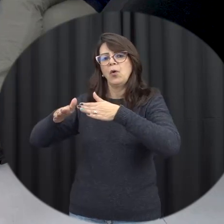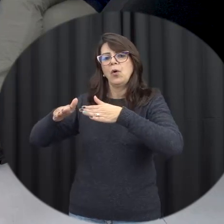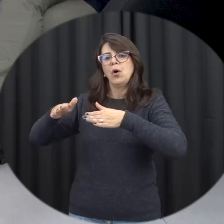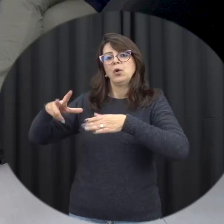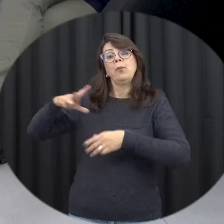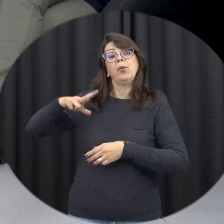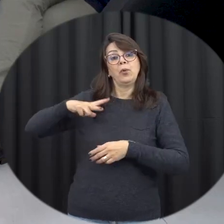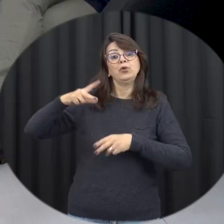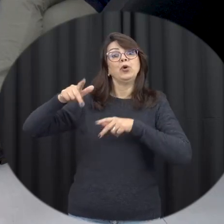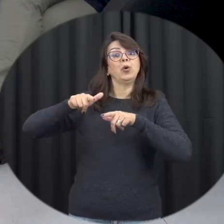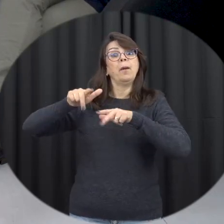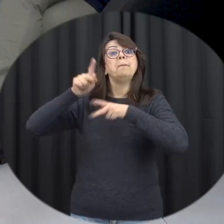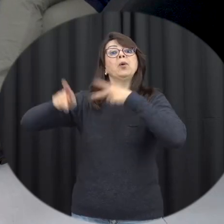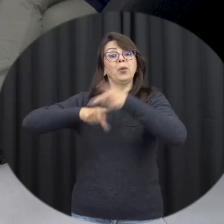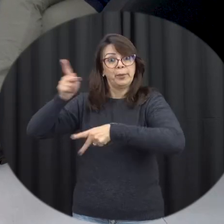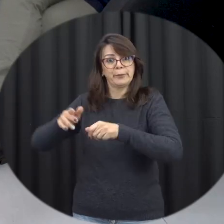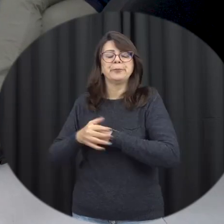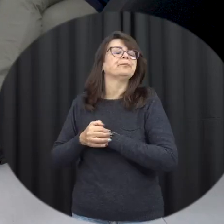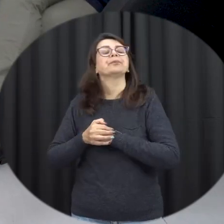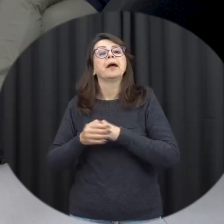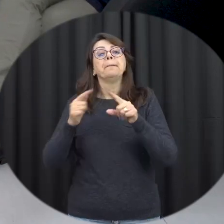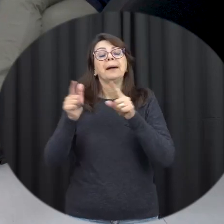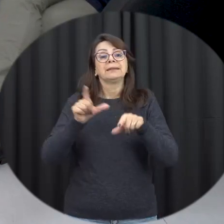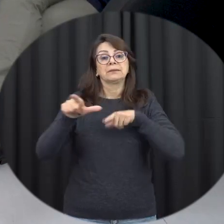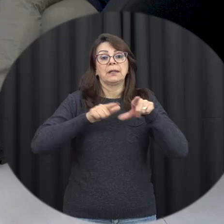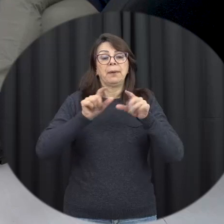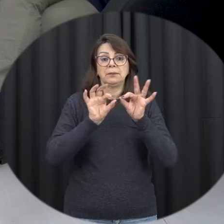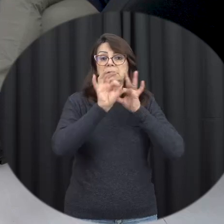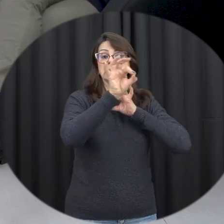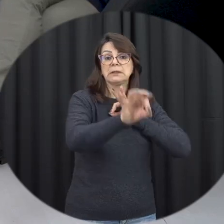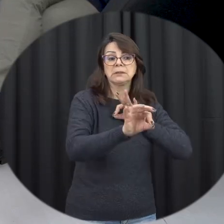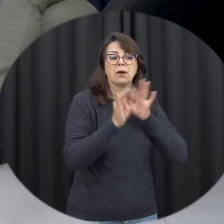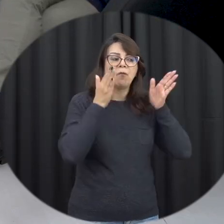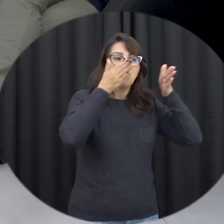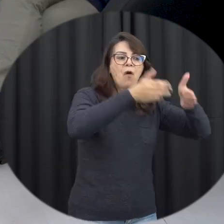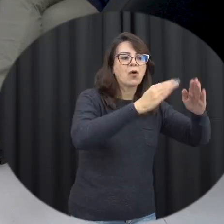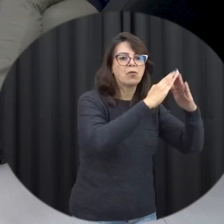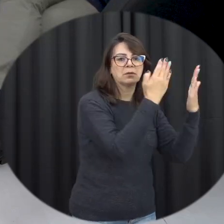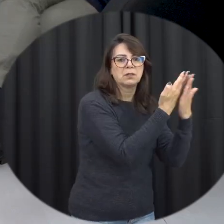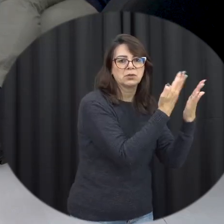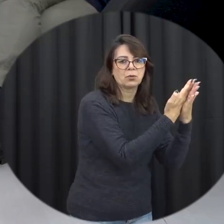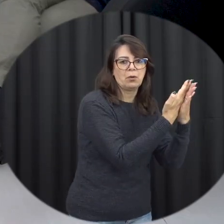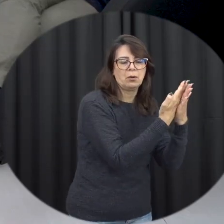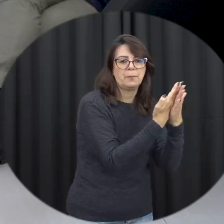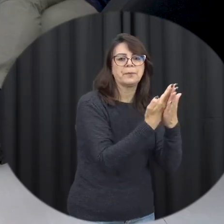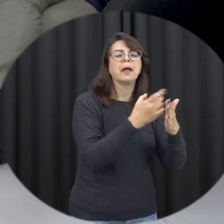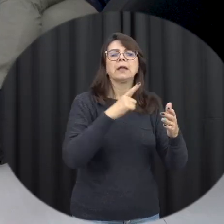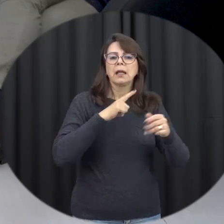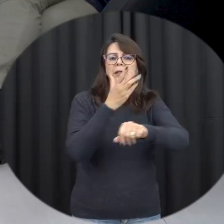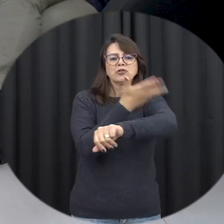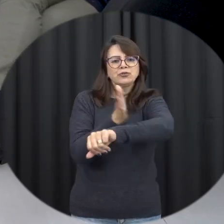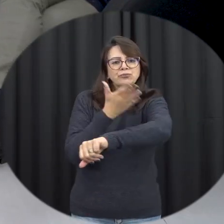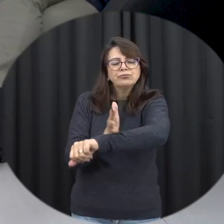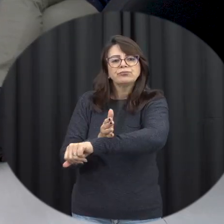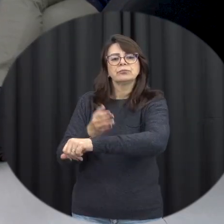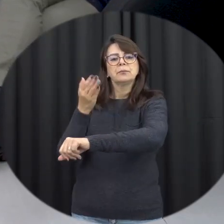no público. No público. Tá? E extensão mesmo eu estou fazendo com as escolas. Mas temos atividades práticas na unidade